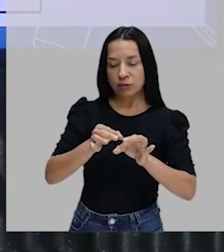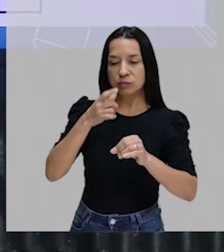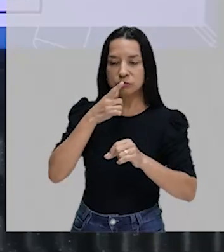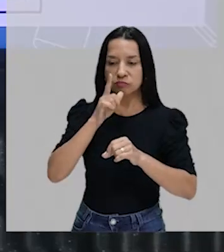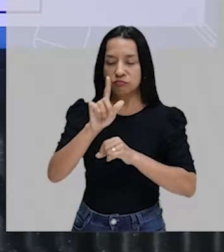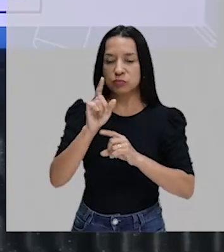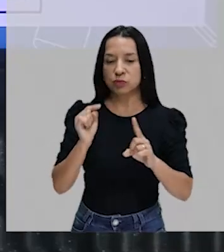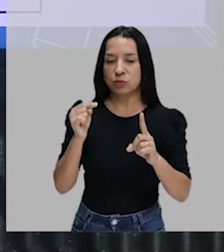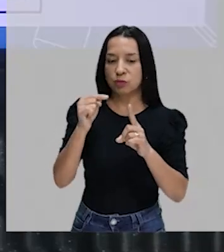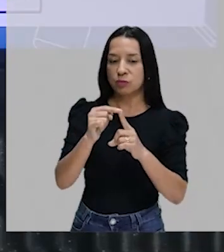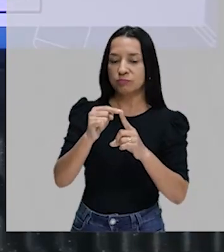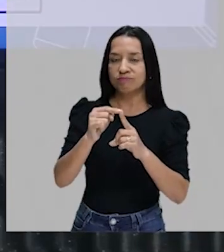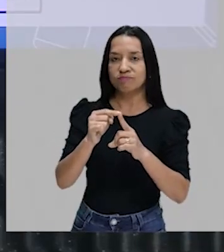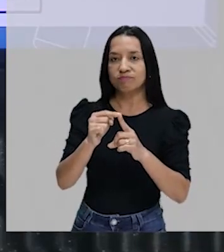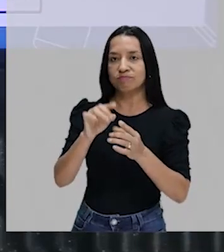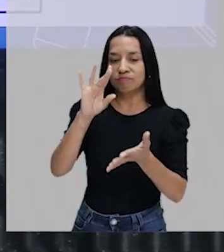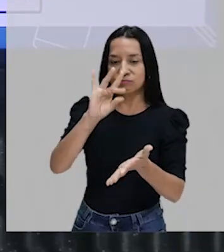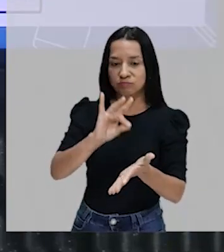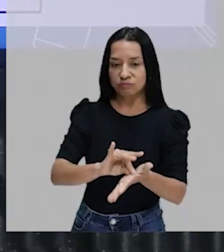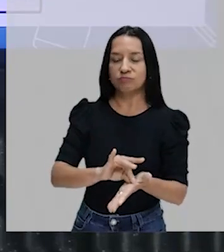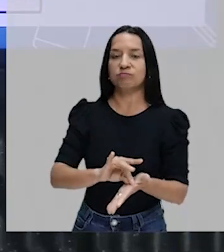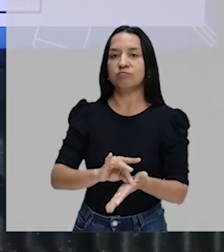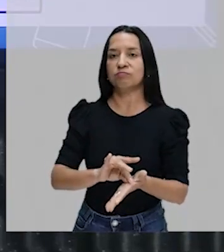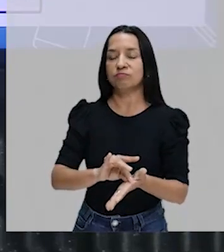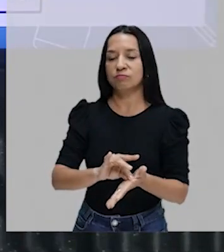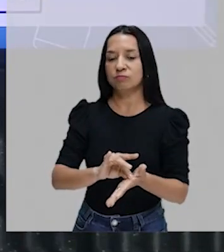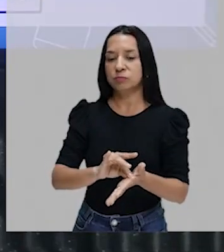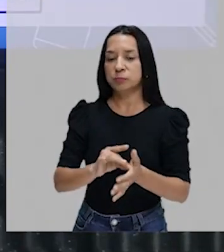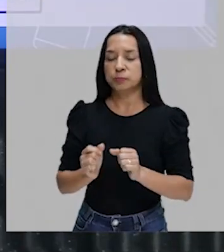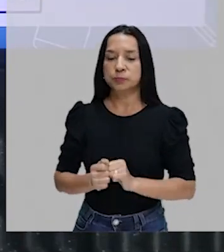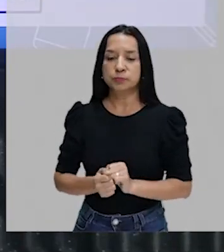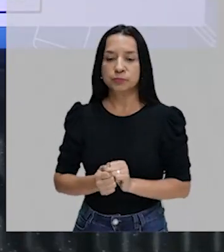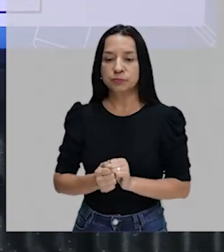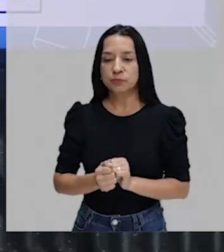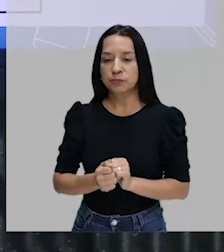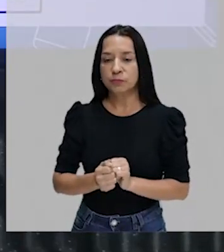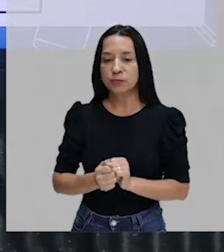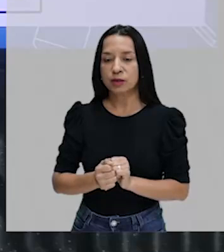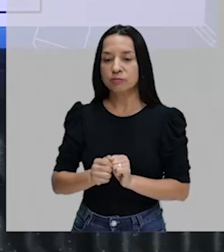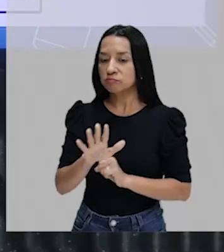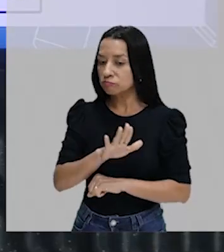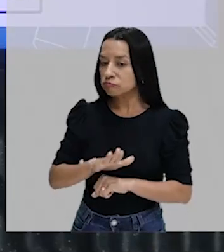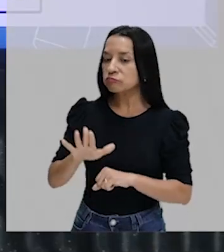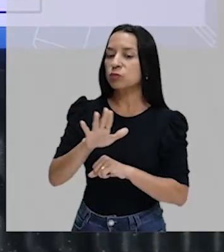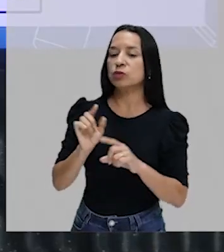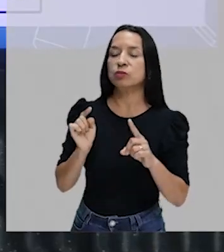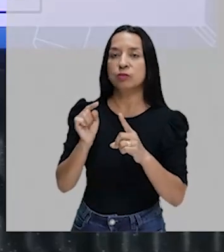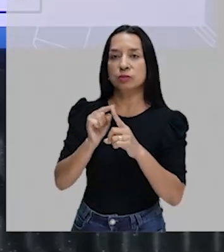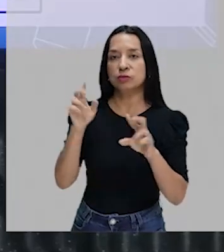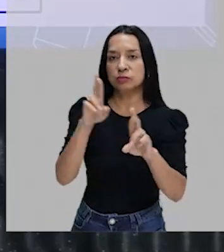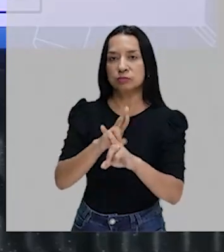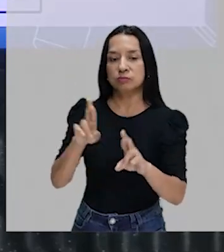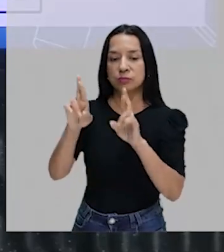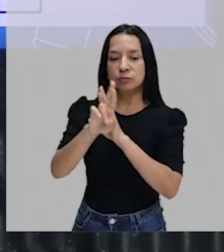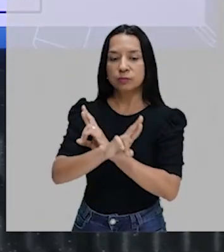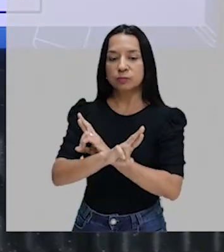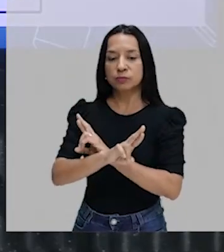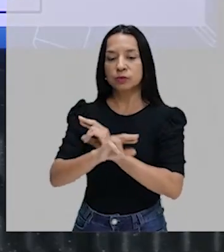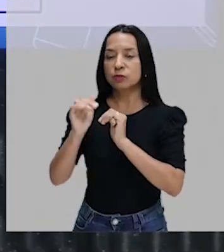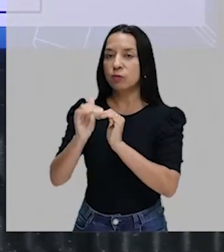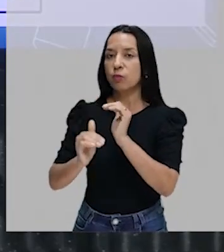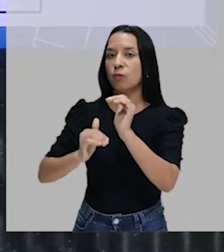organizados para alcançar um objetivo concretamente definido. E, geralmente, esse objetivo